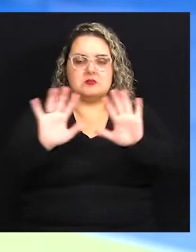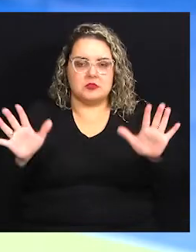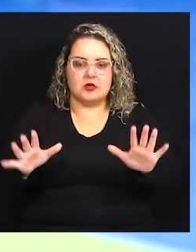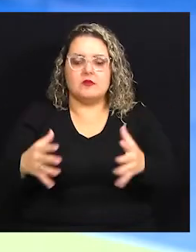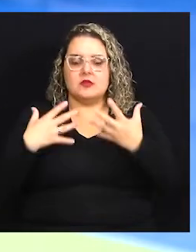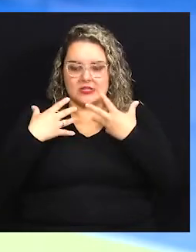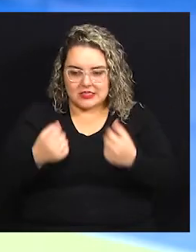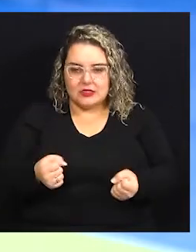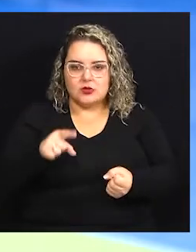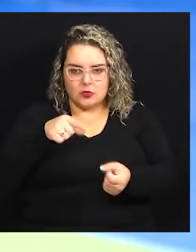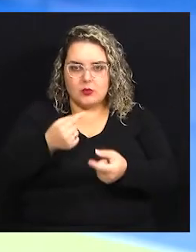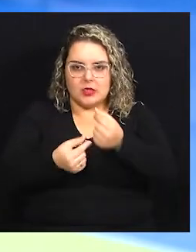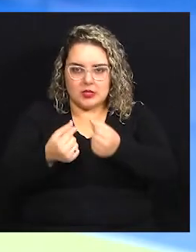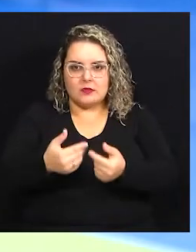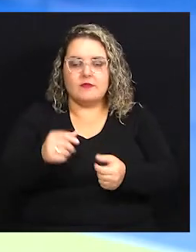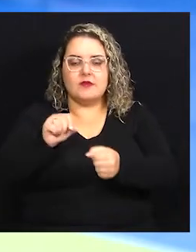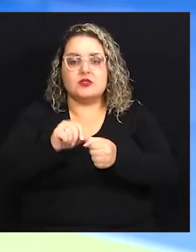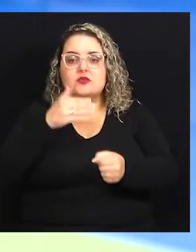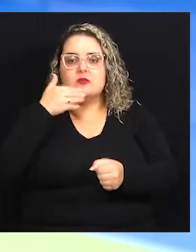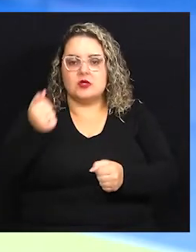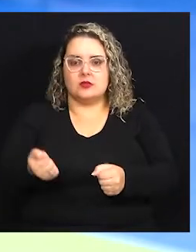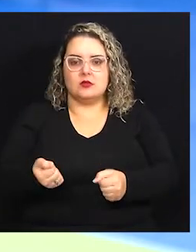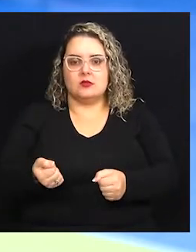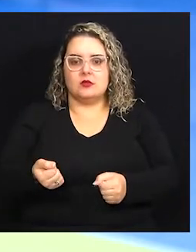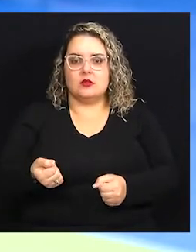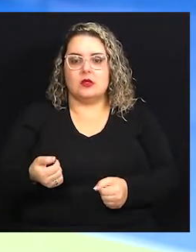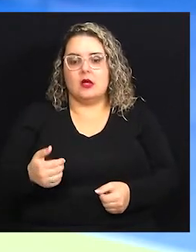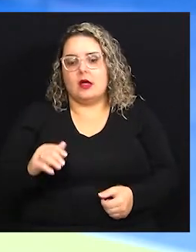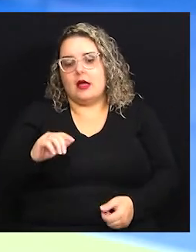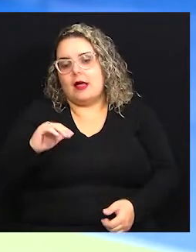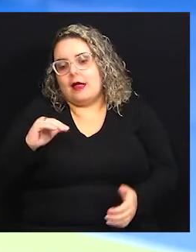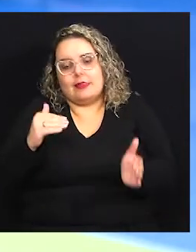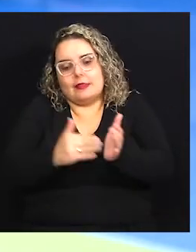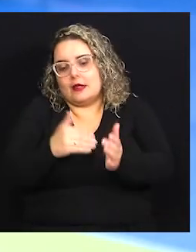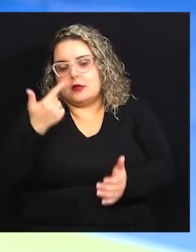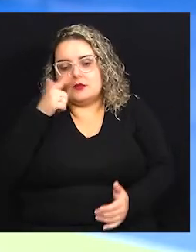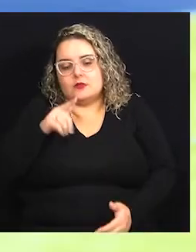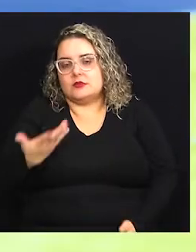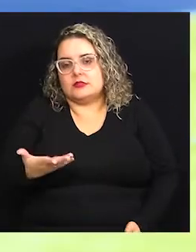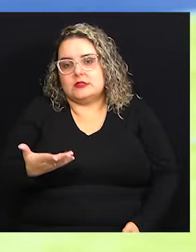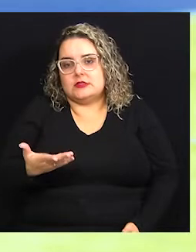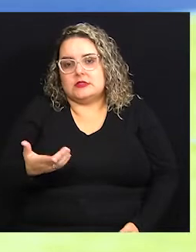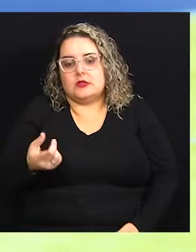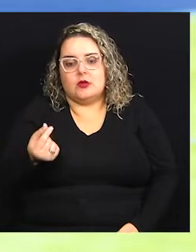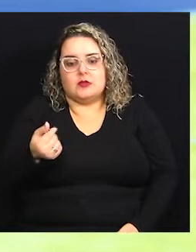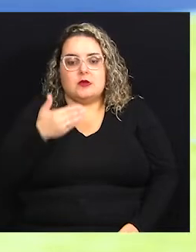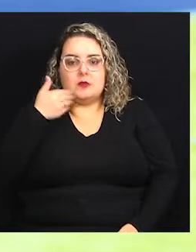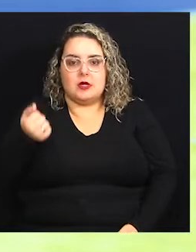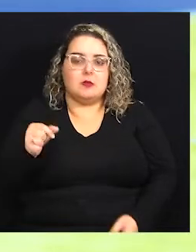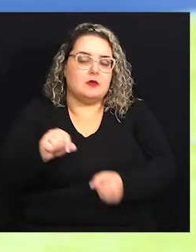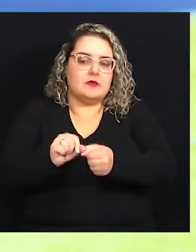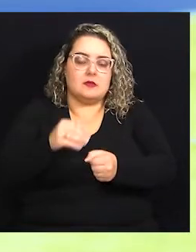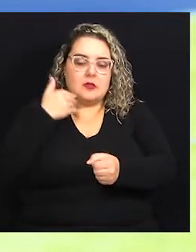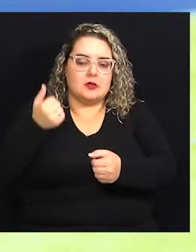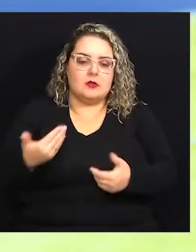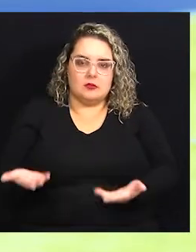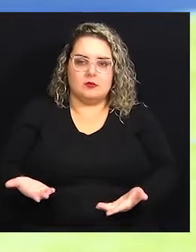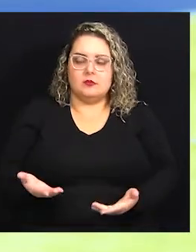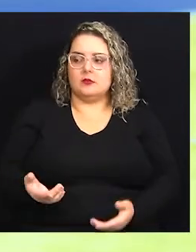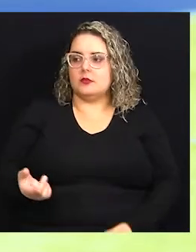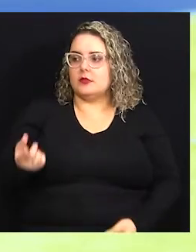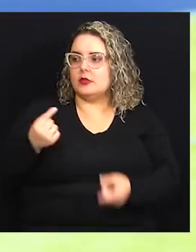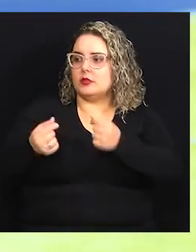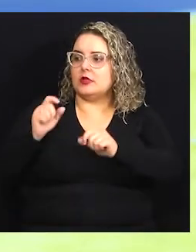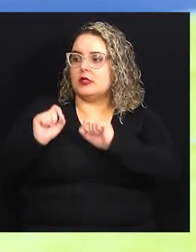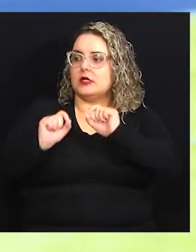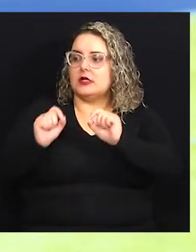Então faça o melhor. Nas condições que tem, enquanto você não tem condições melhores para fazer melhor ainda. Qual que é a diferença de orçamento para quem está nos